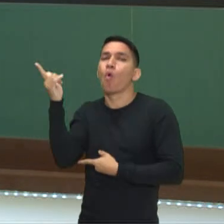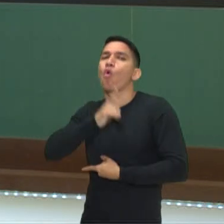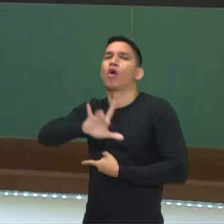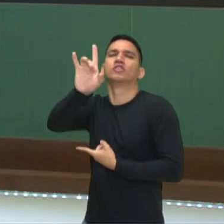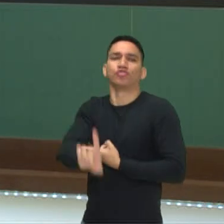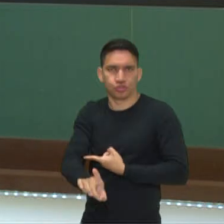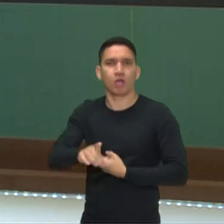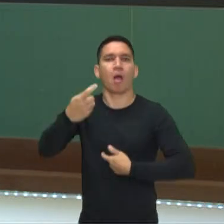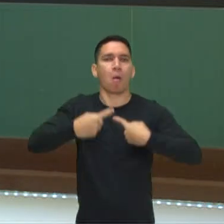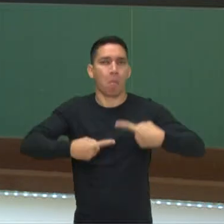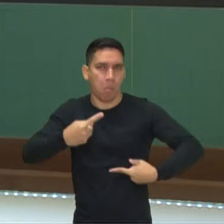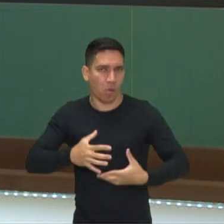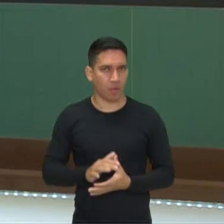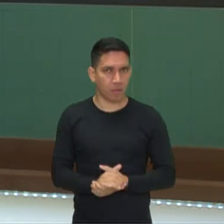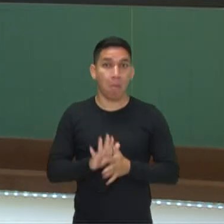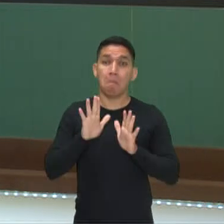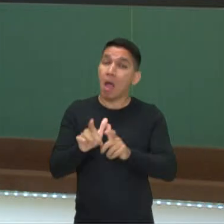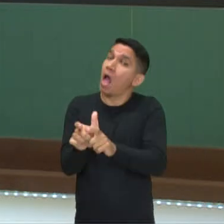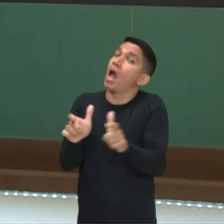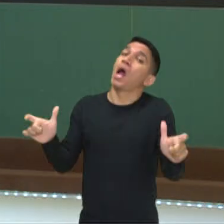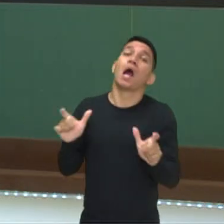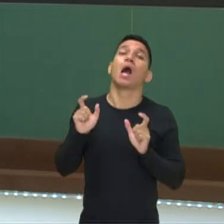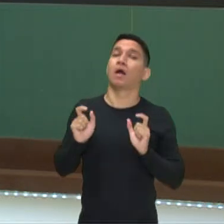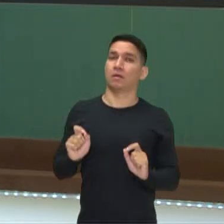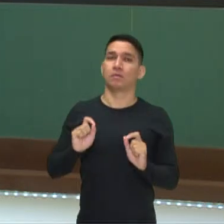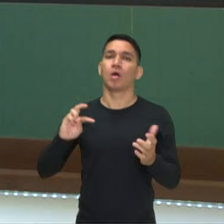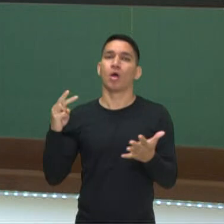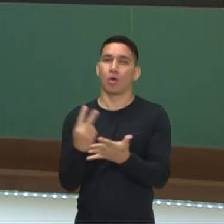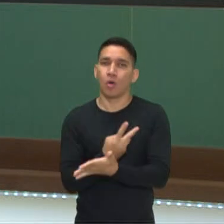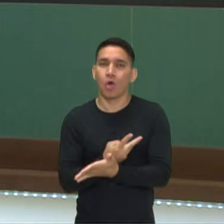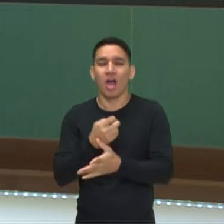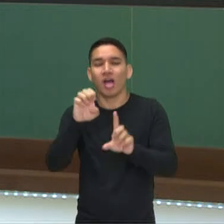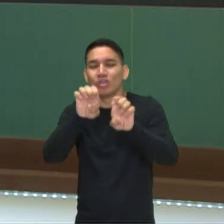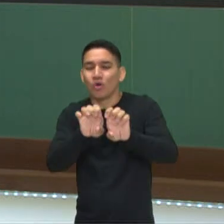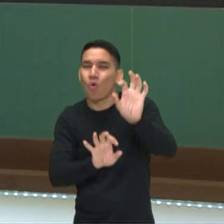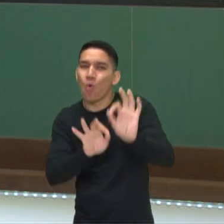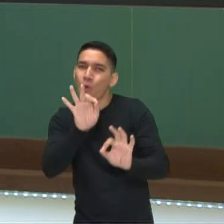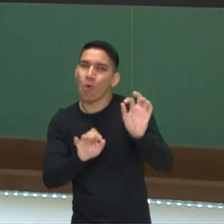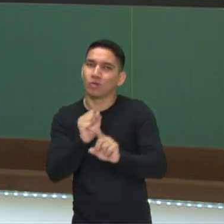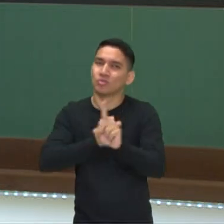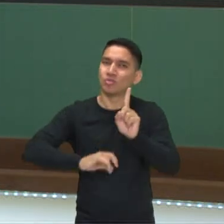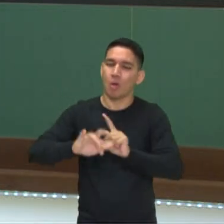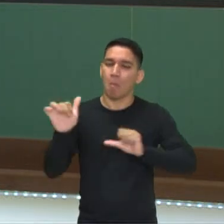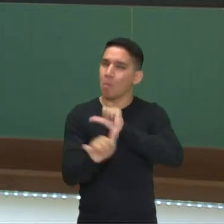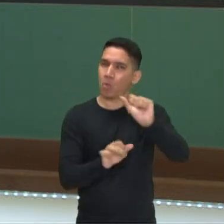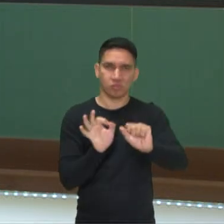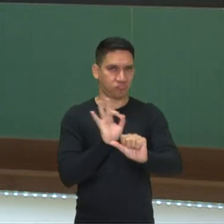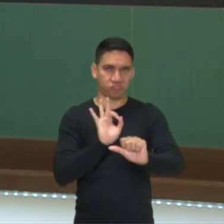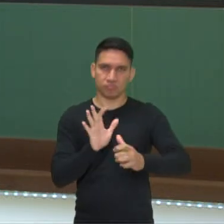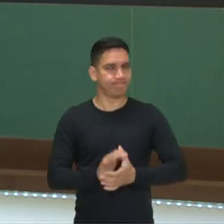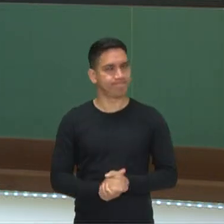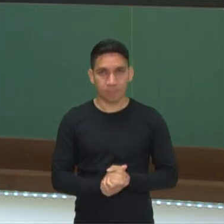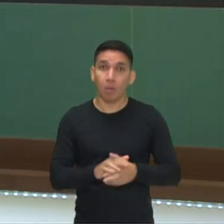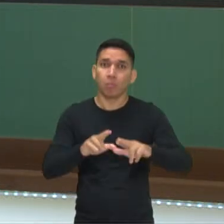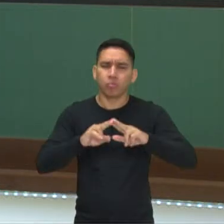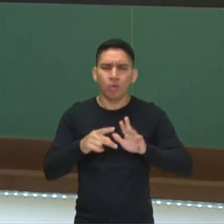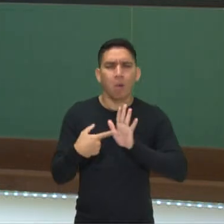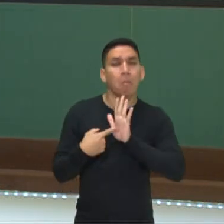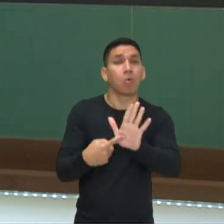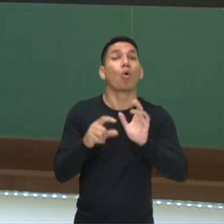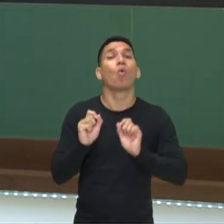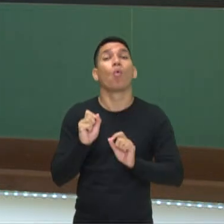direitos políticos, mas na maior parte dos casos a estrutura da sociedade não vai ser modificada. Então você vai ter figuras